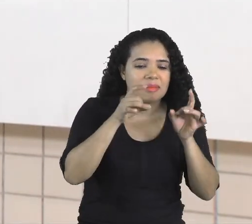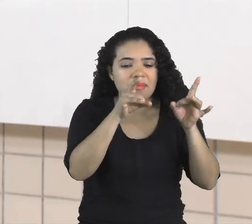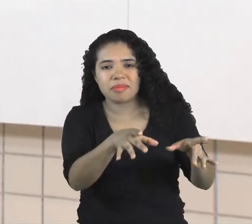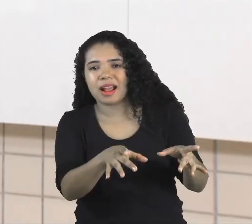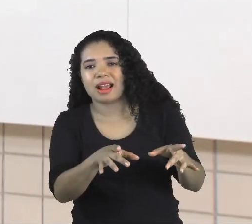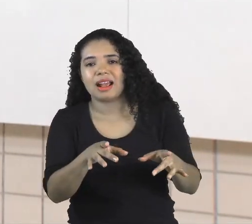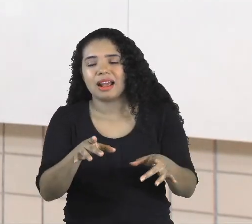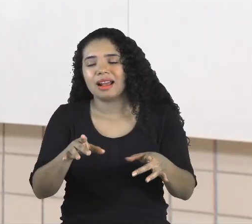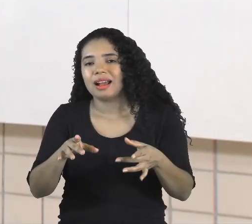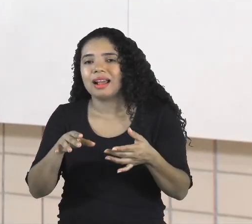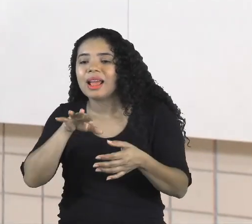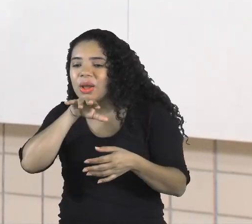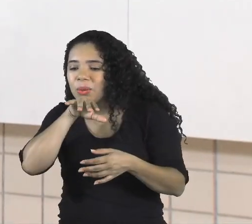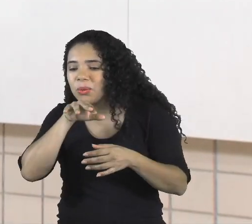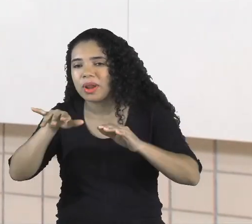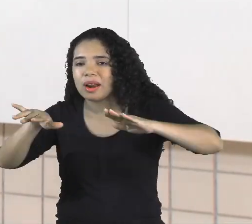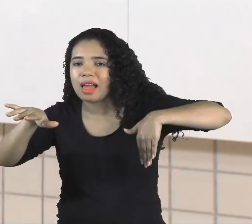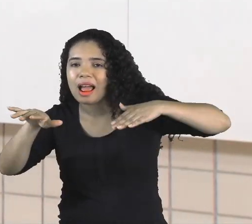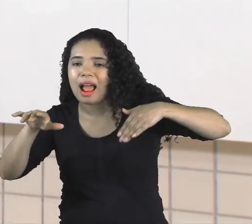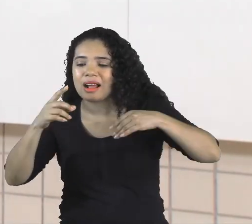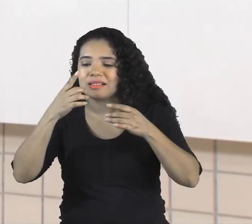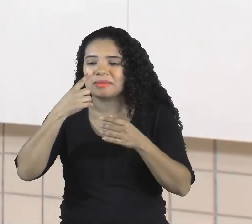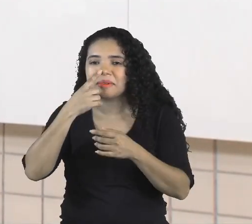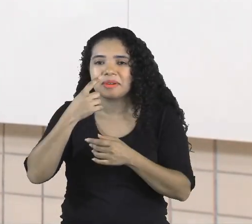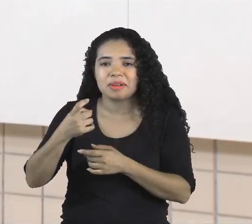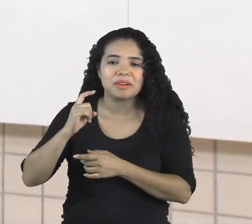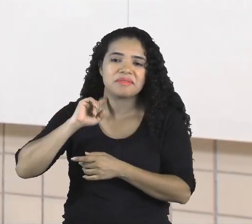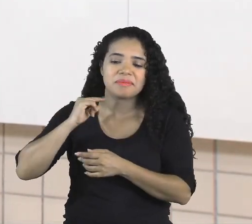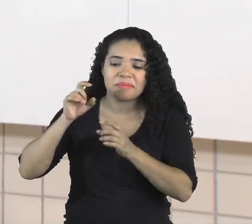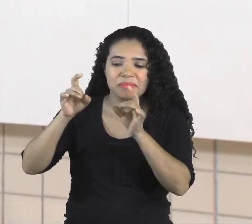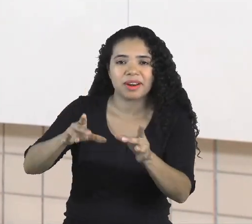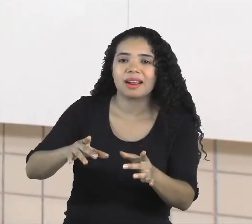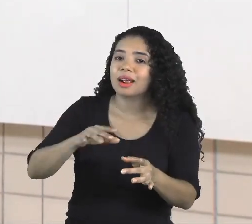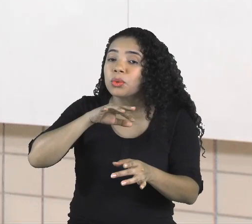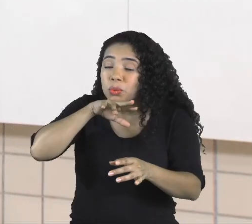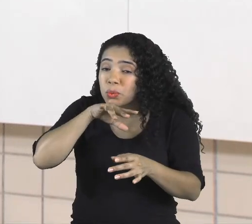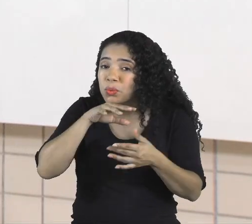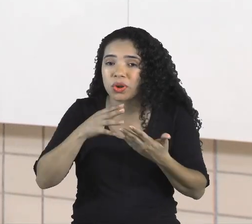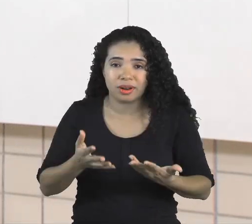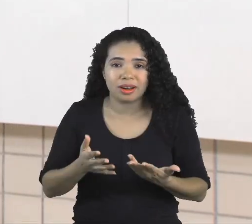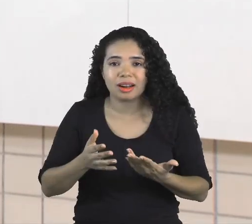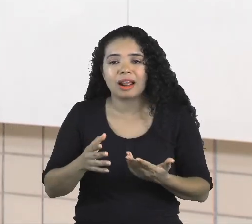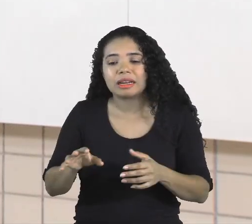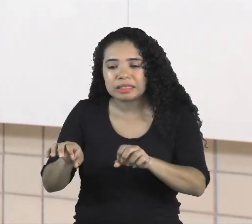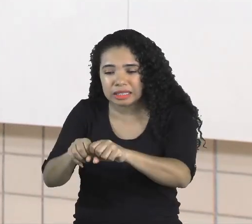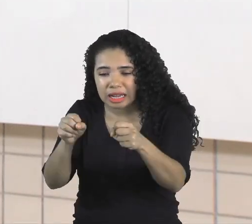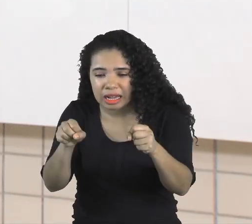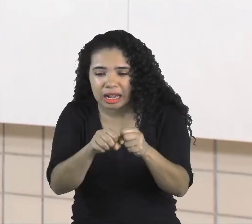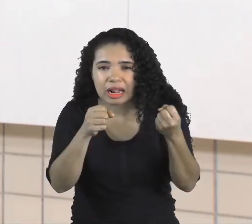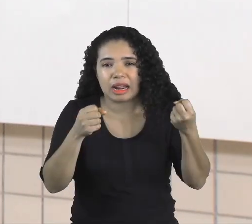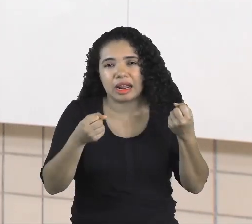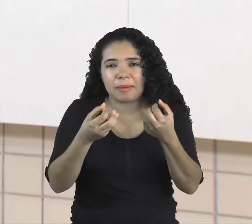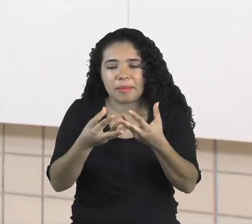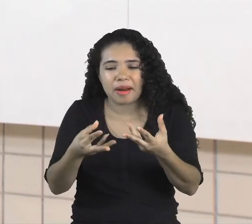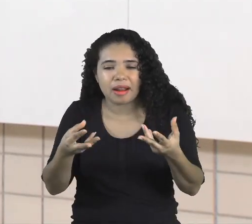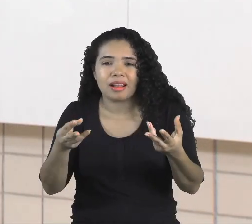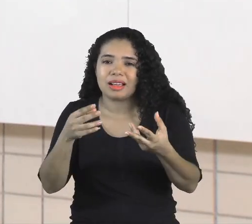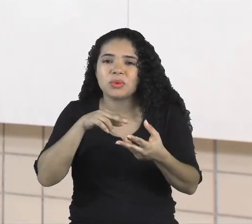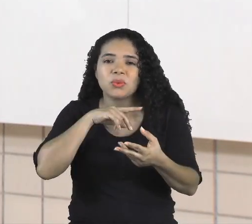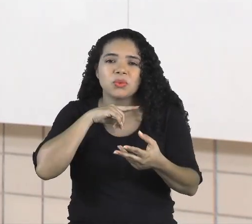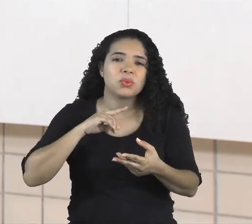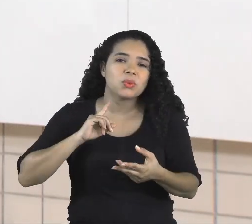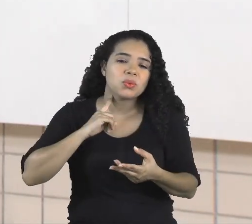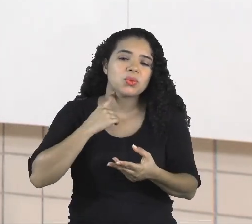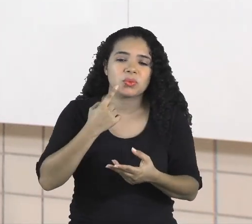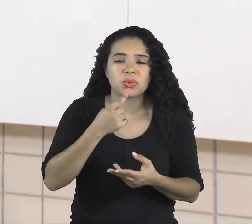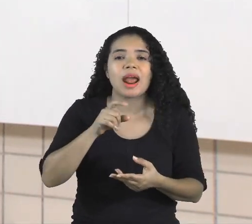os rios e lagos, certo? Sabemos que todo ato de destruição e deteriorização do espaço público